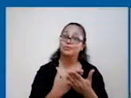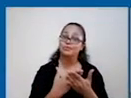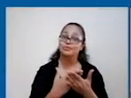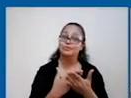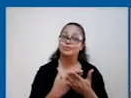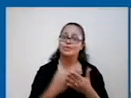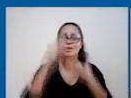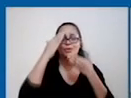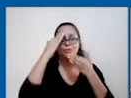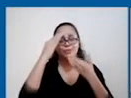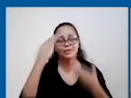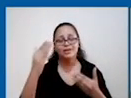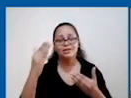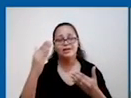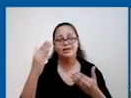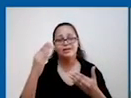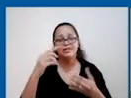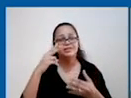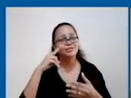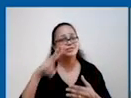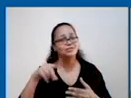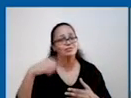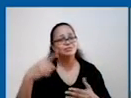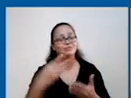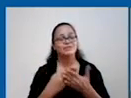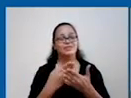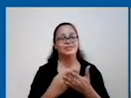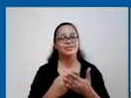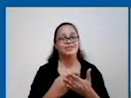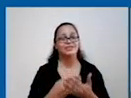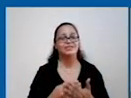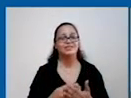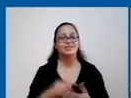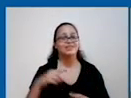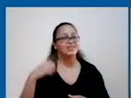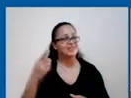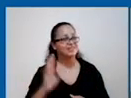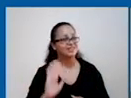Muito obrigada e nos vemos na nossa próxima aula. Até lá!